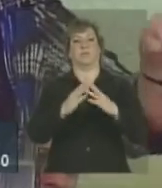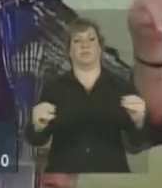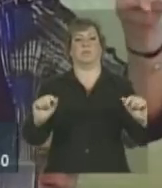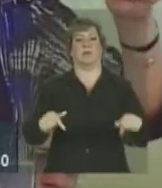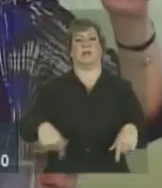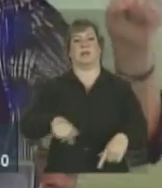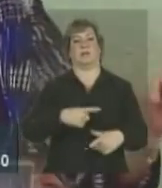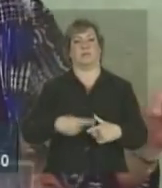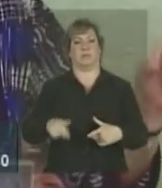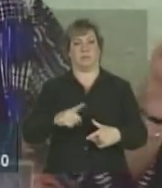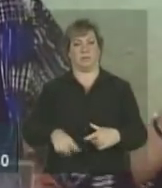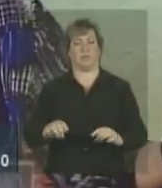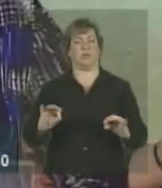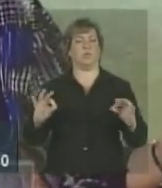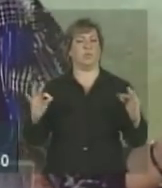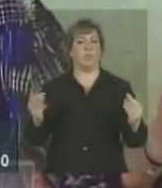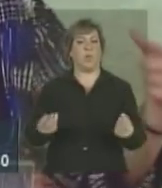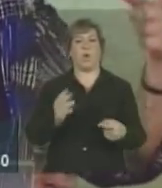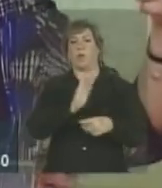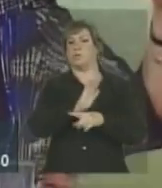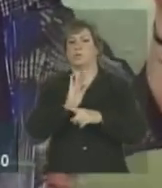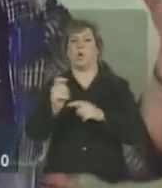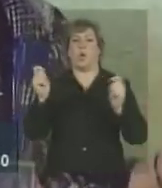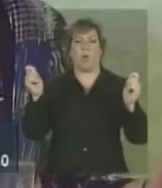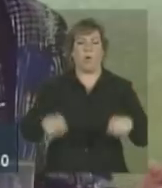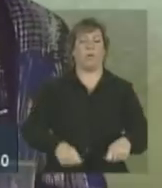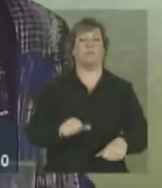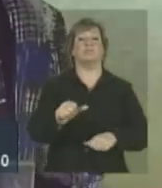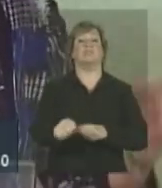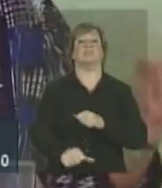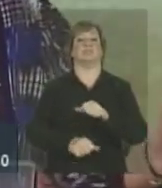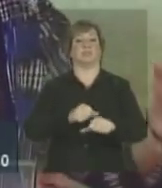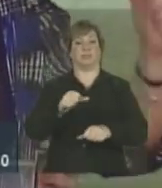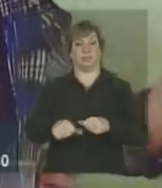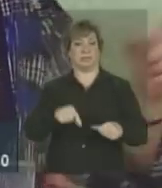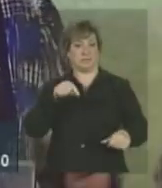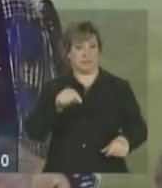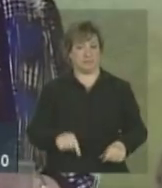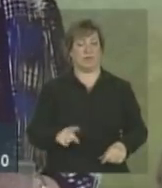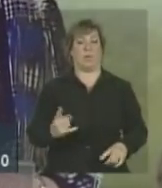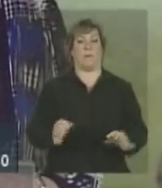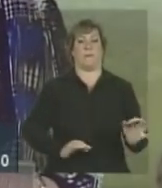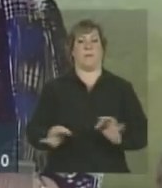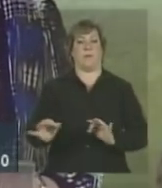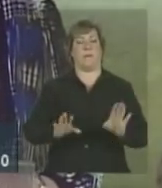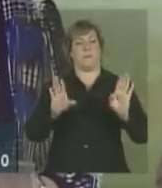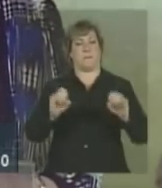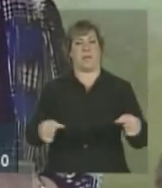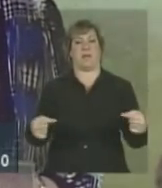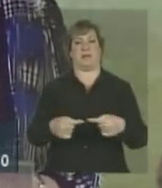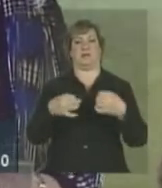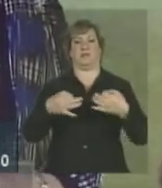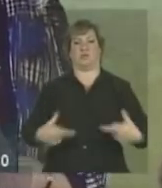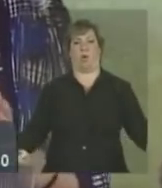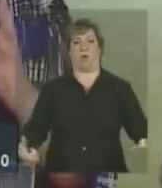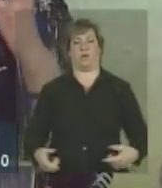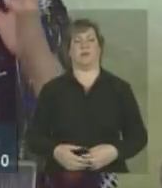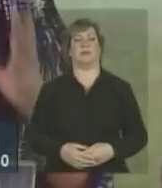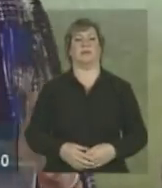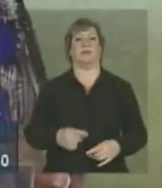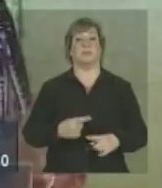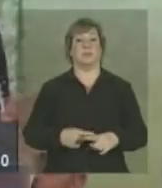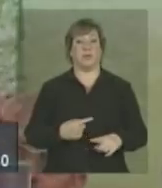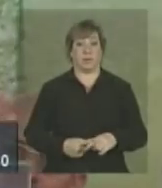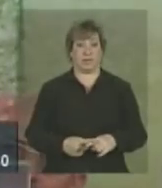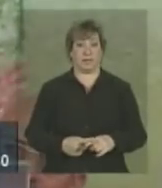solucionar todas as condições para transformar esse num projeto bem-sucedido. E aí é